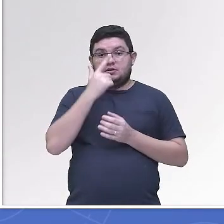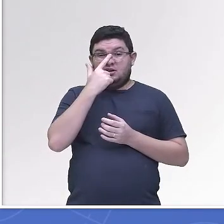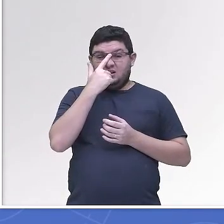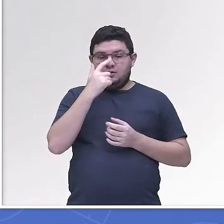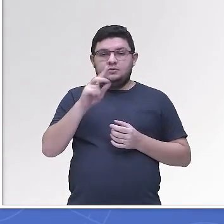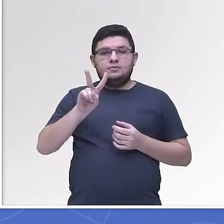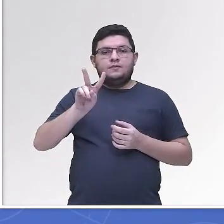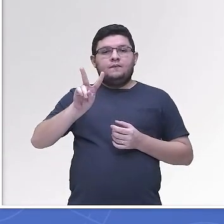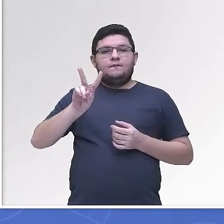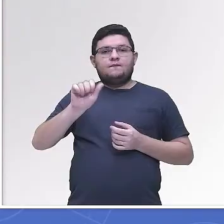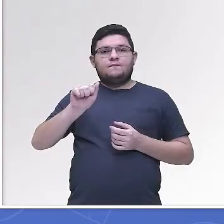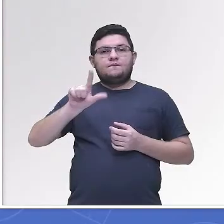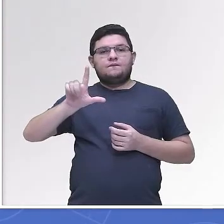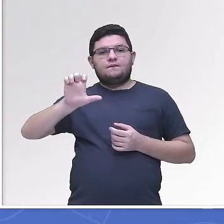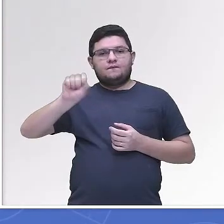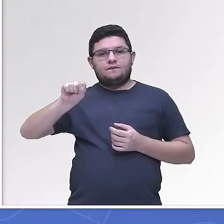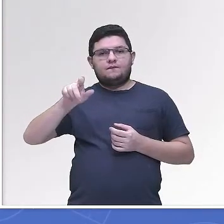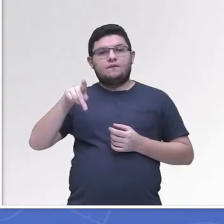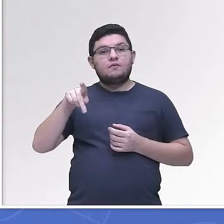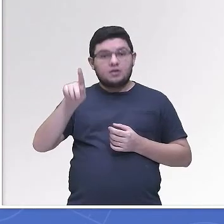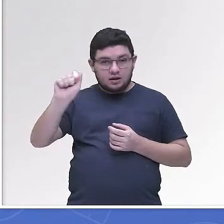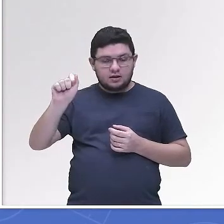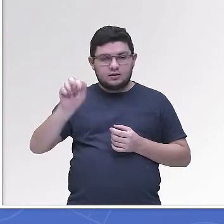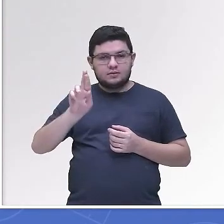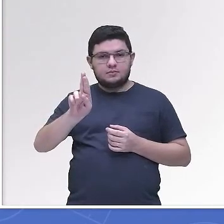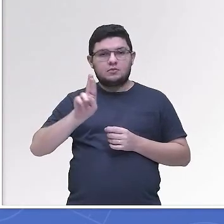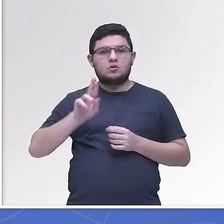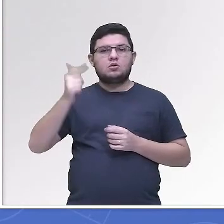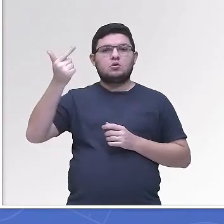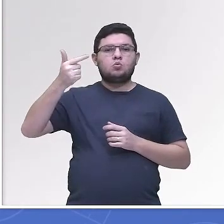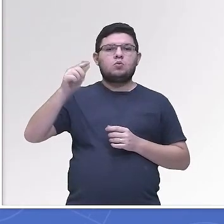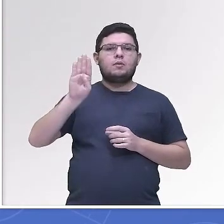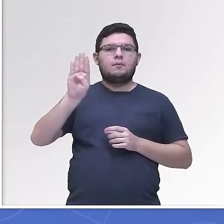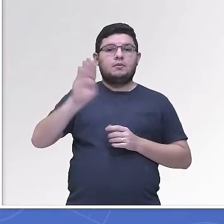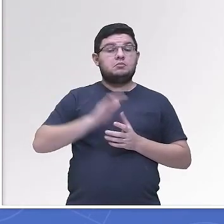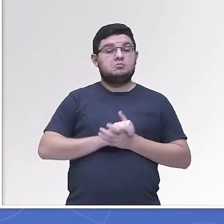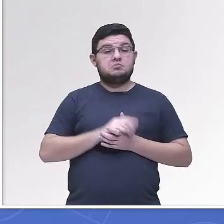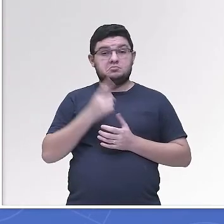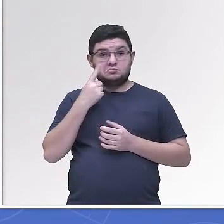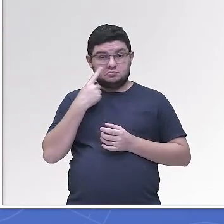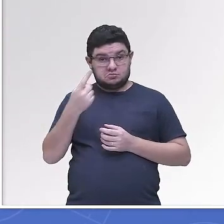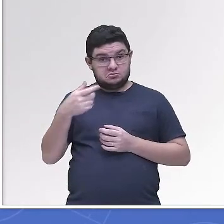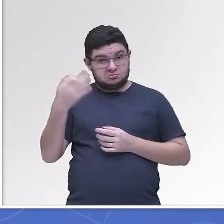segunda questão, letra B. Vamos ver se vocês estão acertando mesmo.